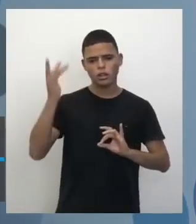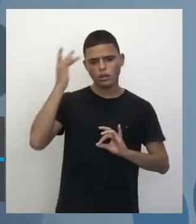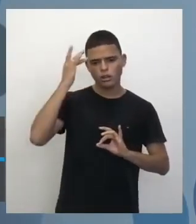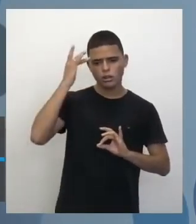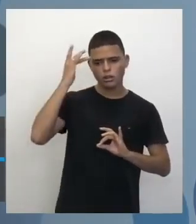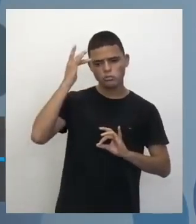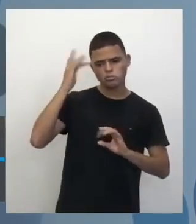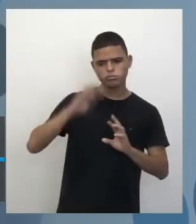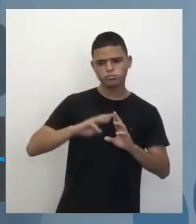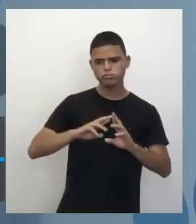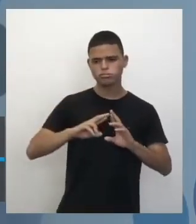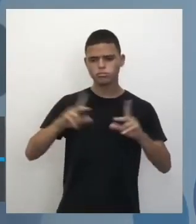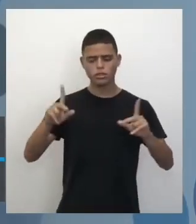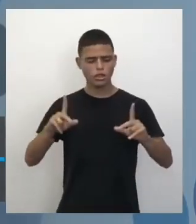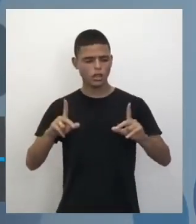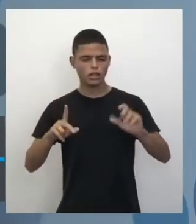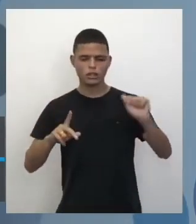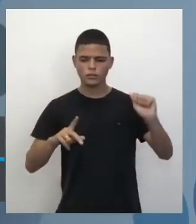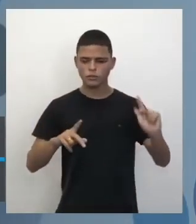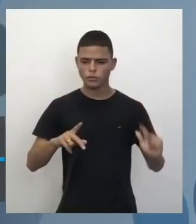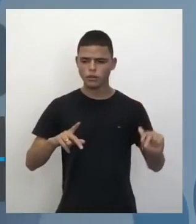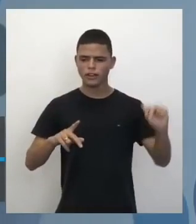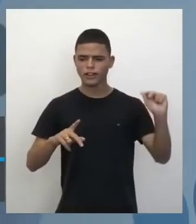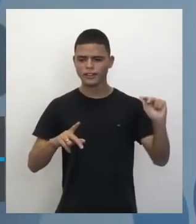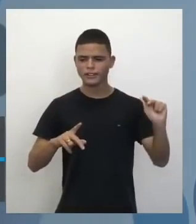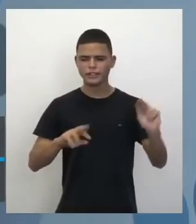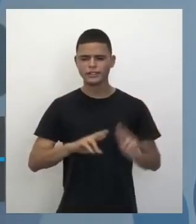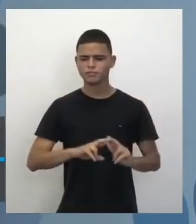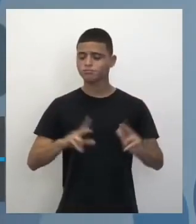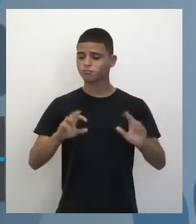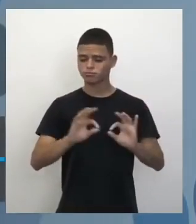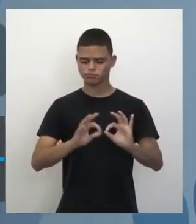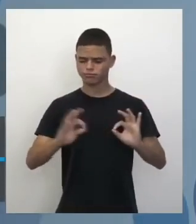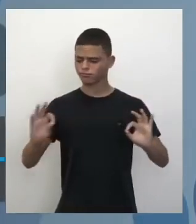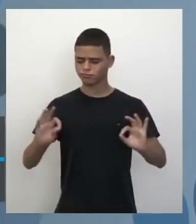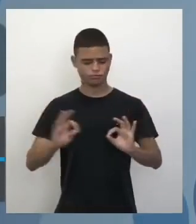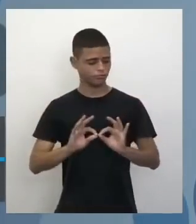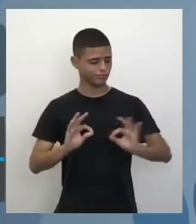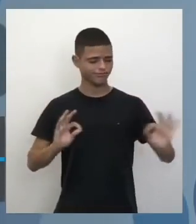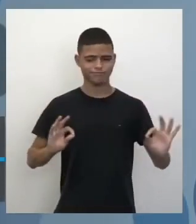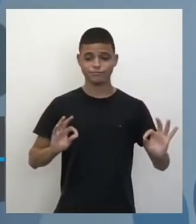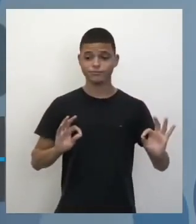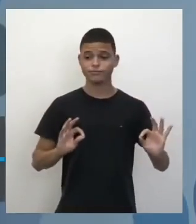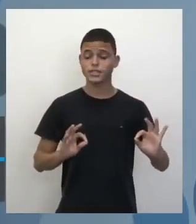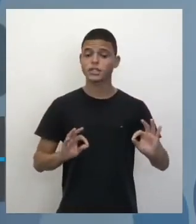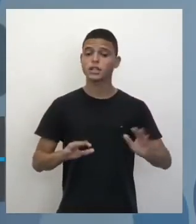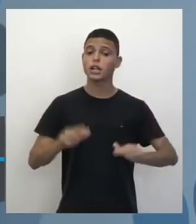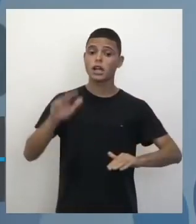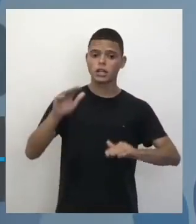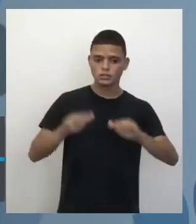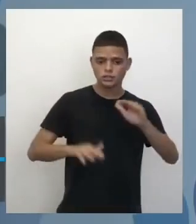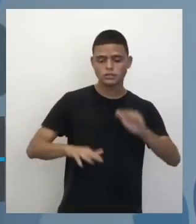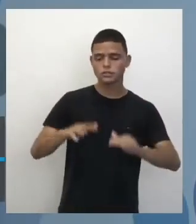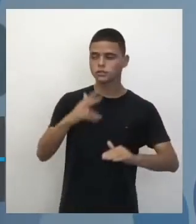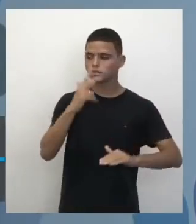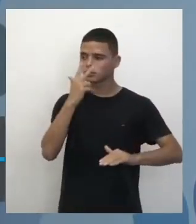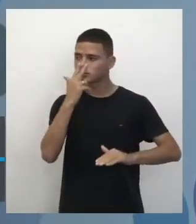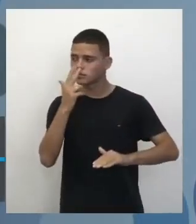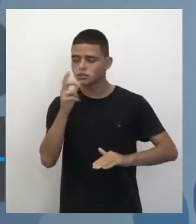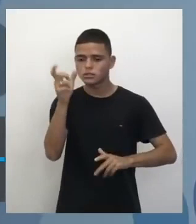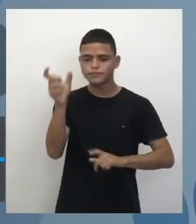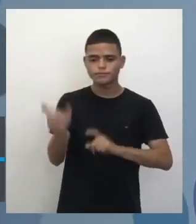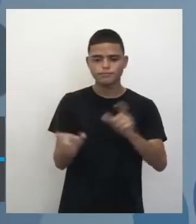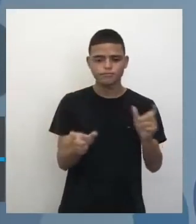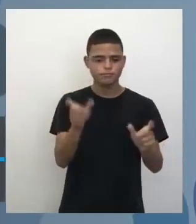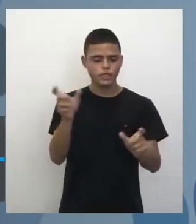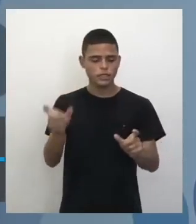oeste, e ao mesmo tempo todo mundo na mesma cidade, todo mundo é tão igual, e as impressões que essa cidade deixa na vida das